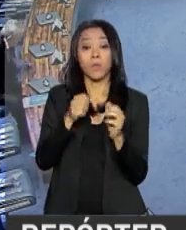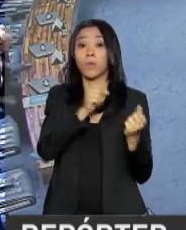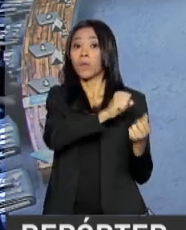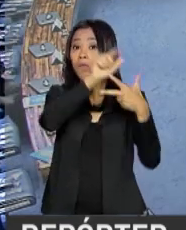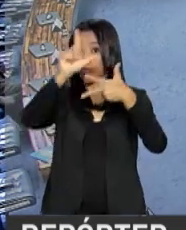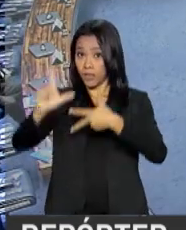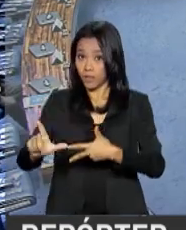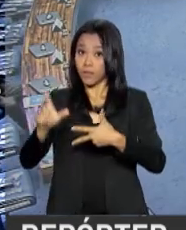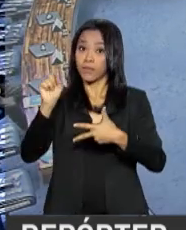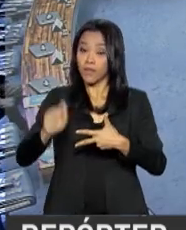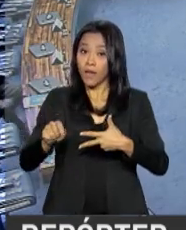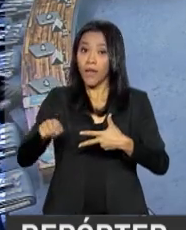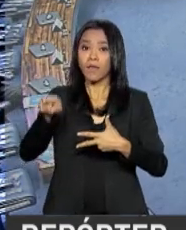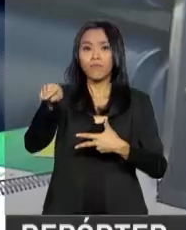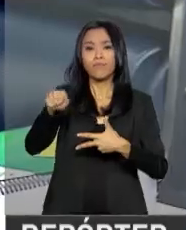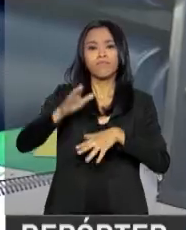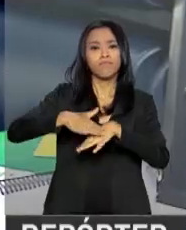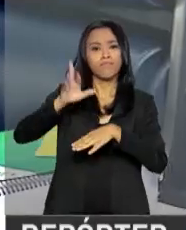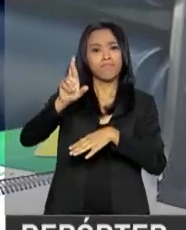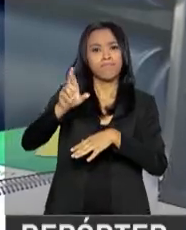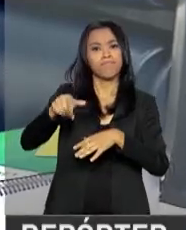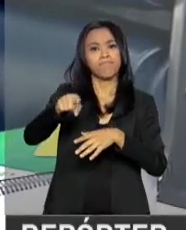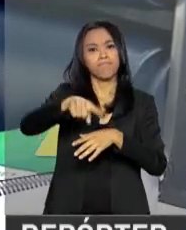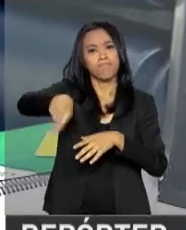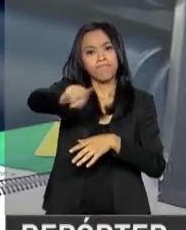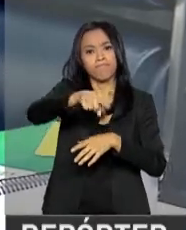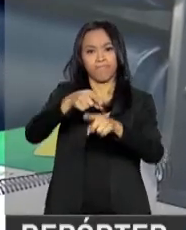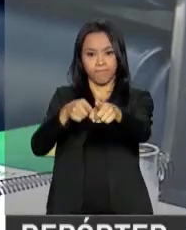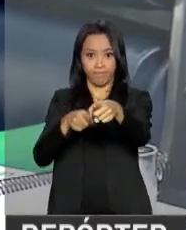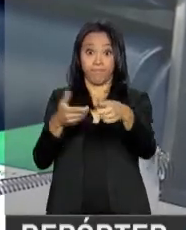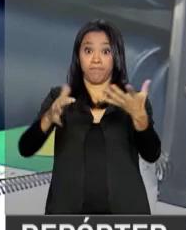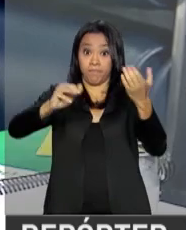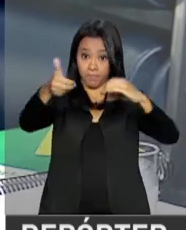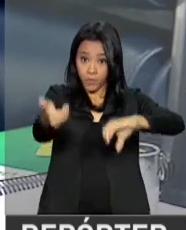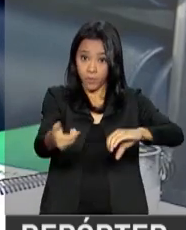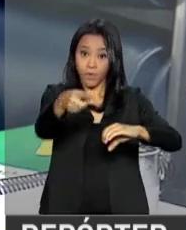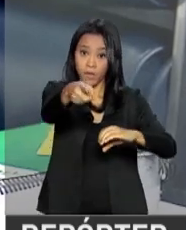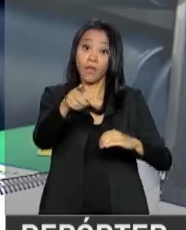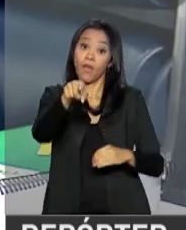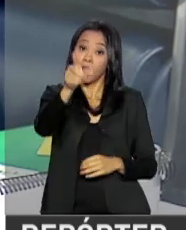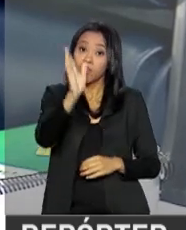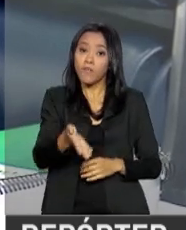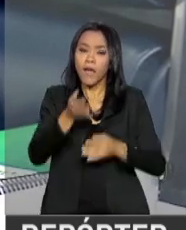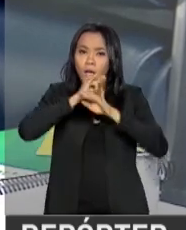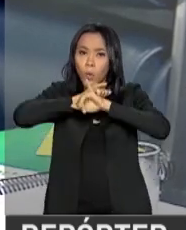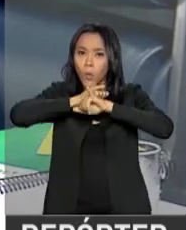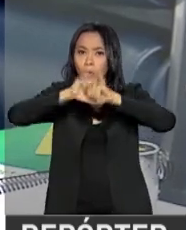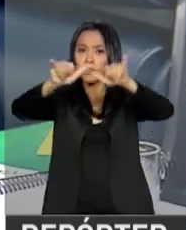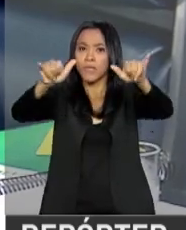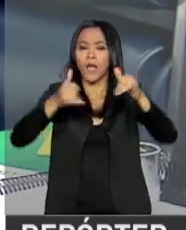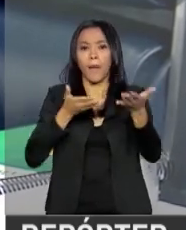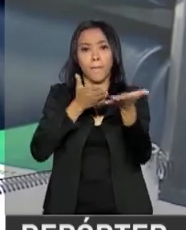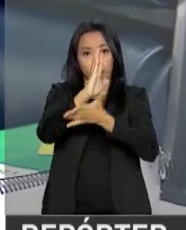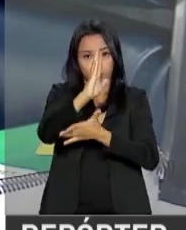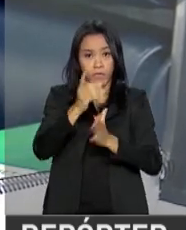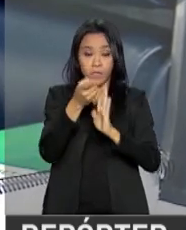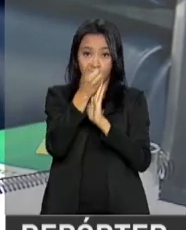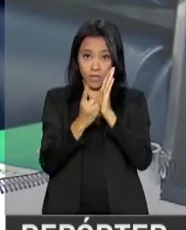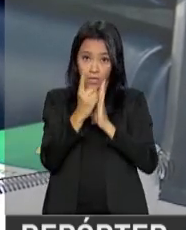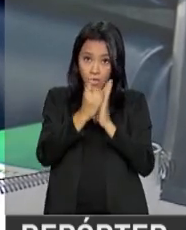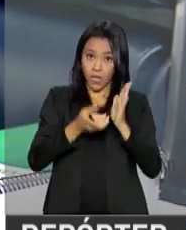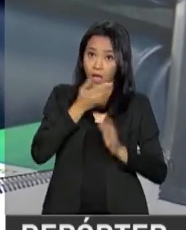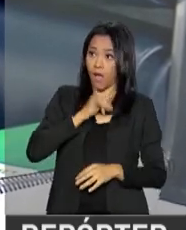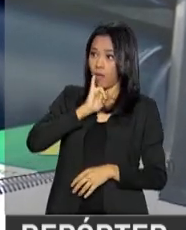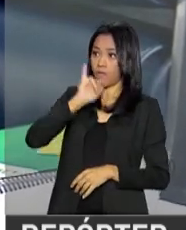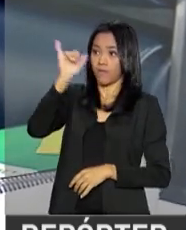do presidente do Congresso Nacional, Eunício Oliveira. Ele, então, comunicará a aprovação do decreto ao